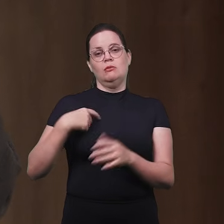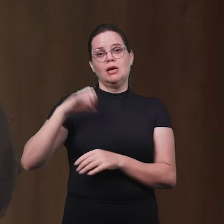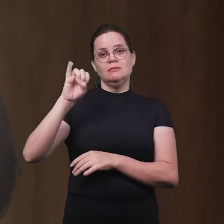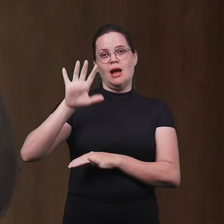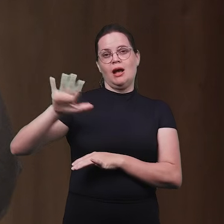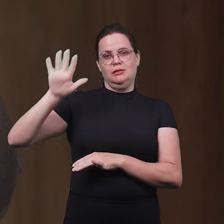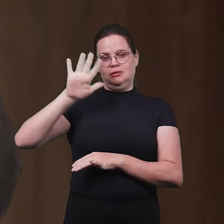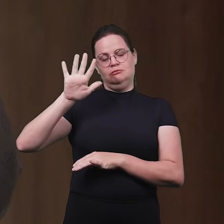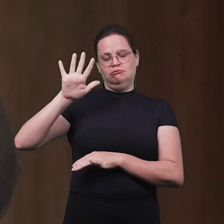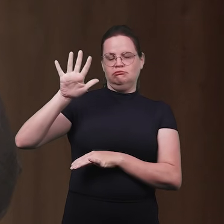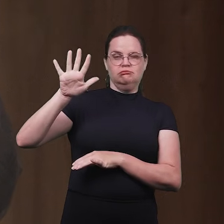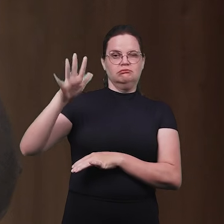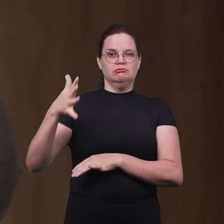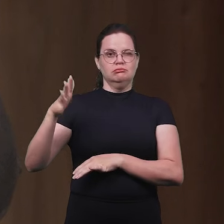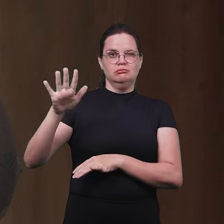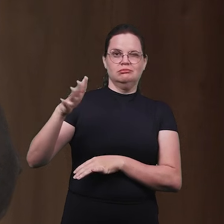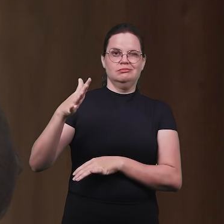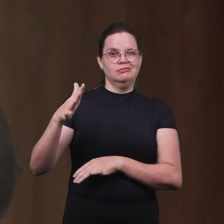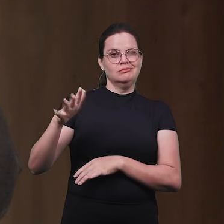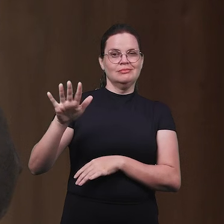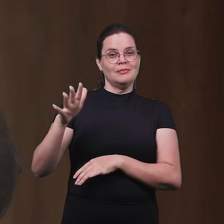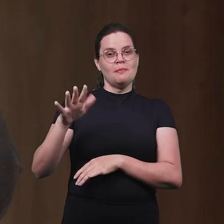figura representativa, né? Uhum.